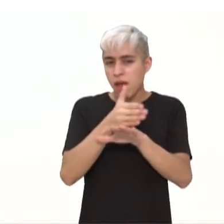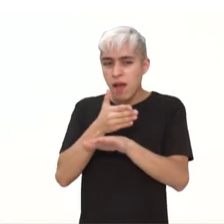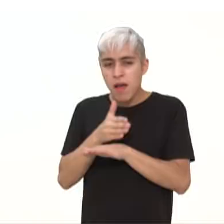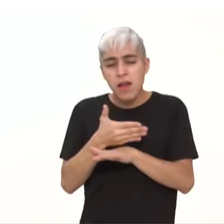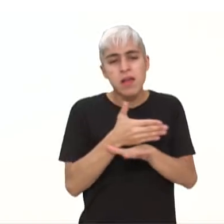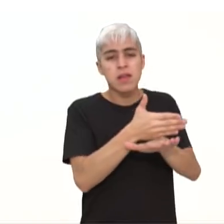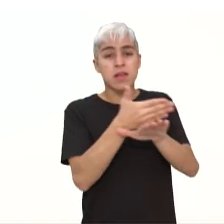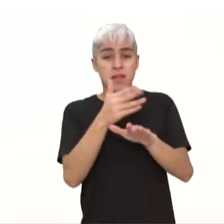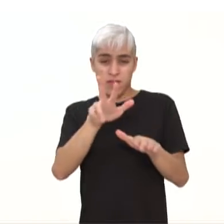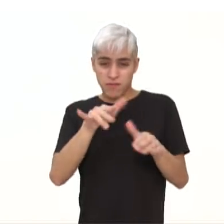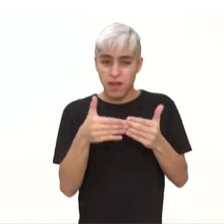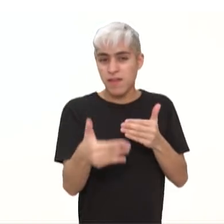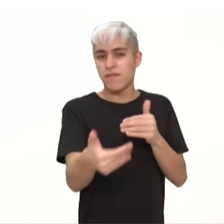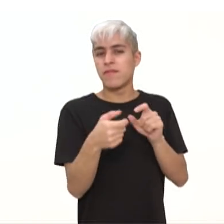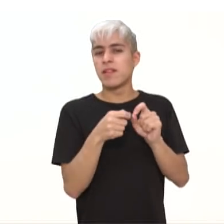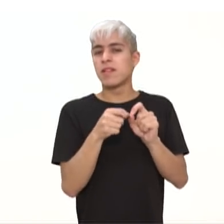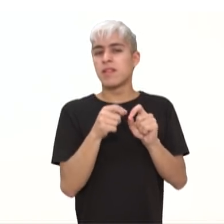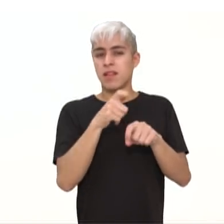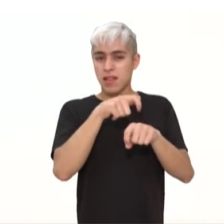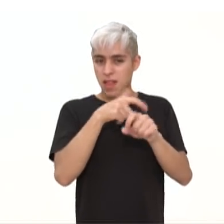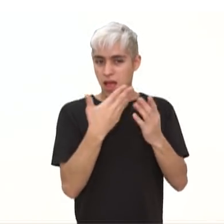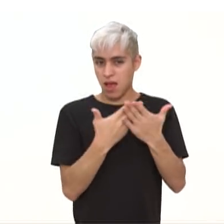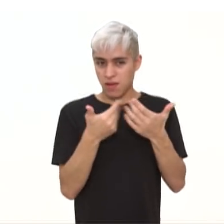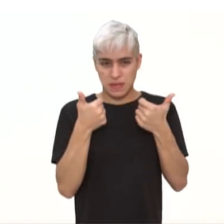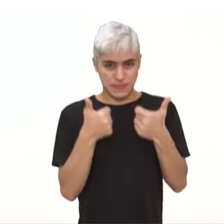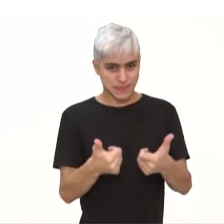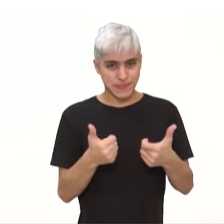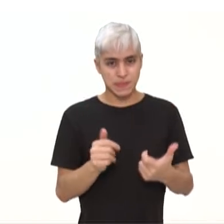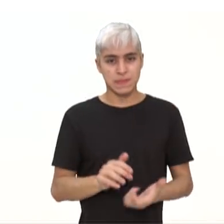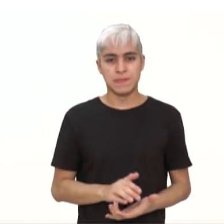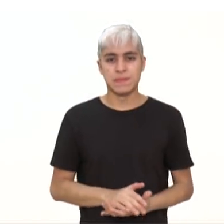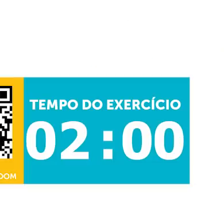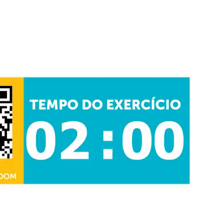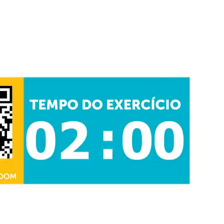que nós vamos estar fazendo aí no decorrer de nossa aula. Não sai daí.